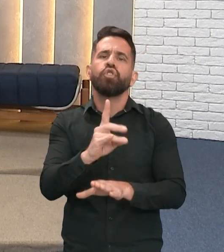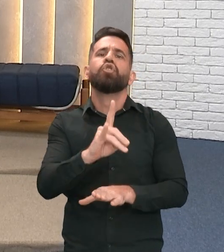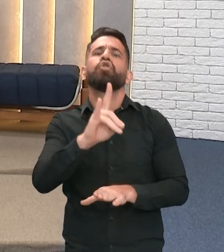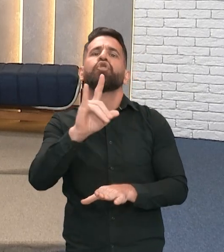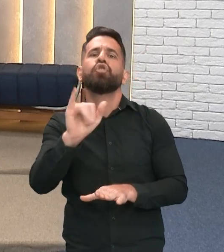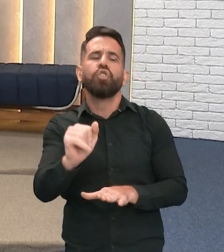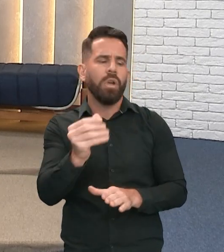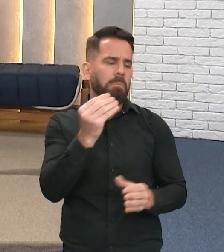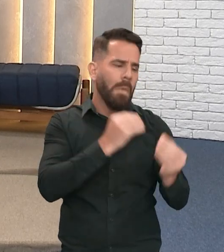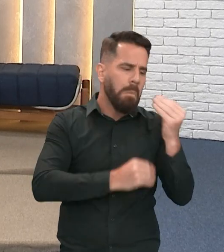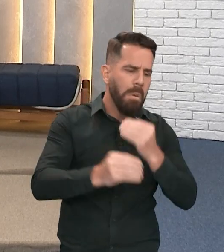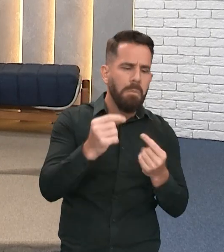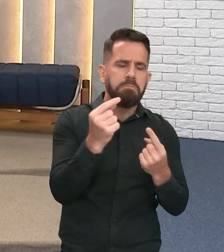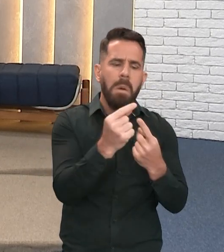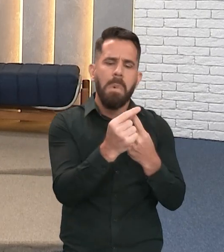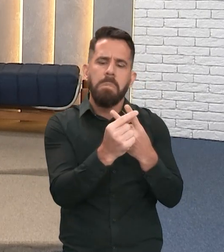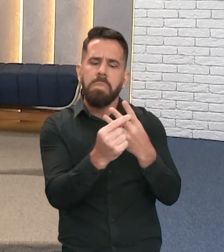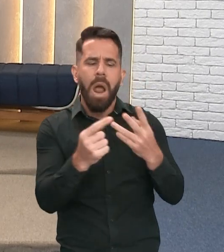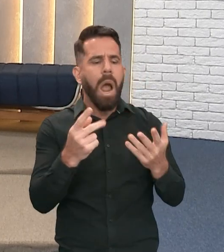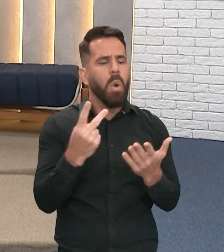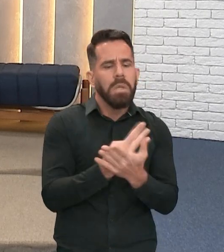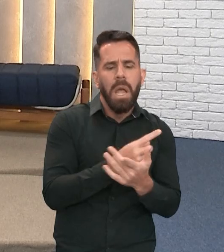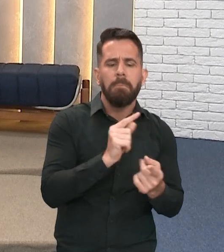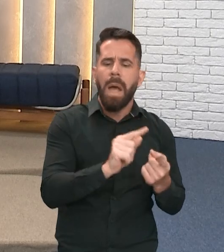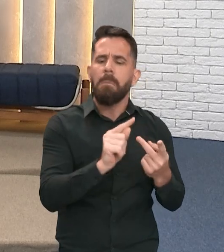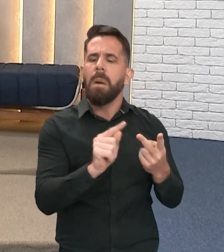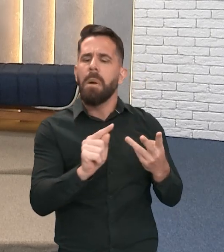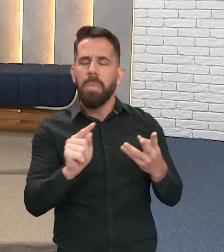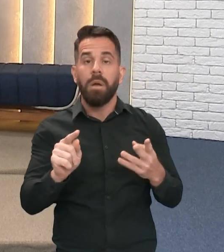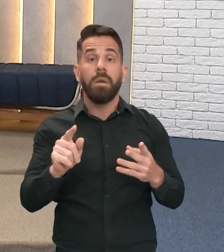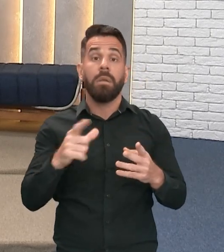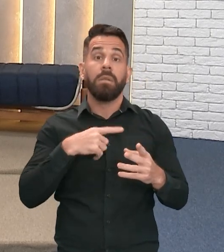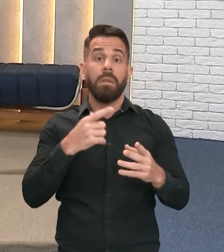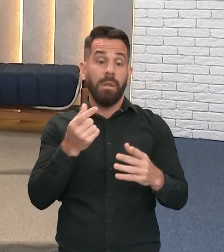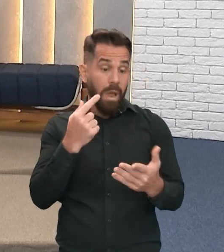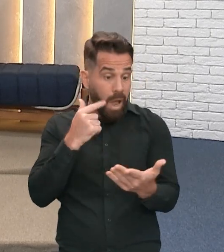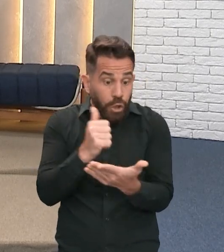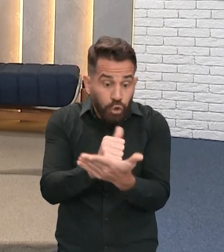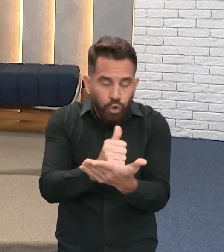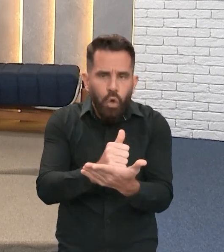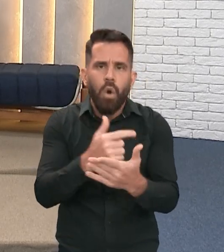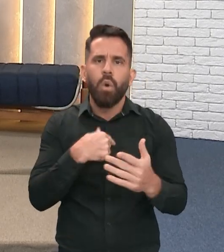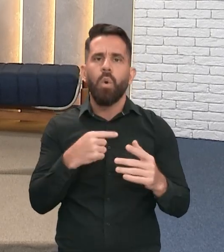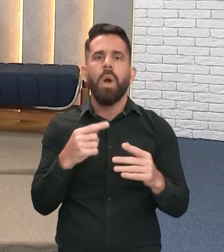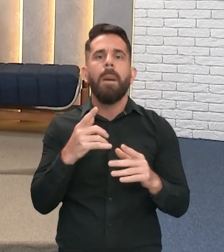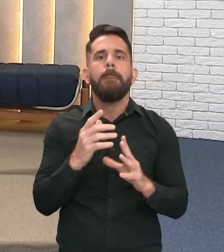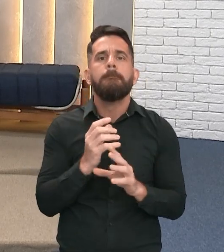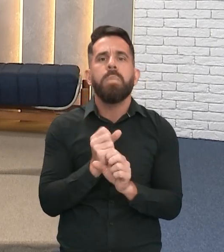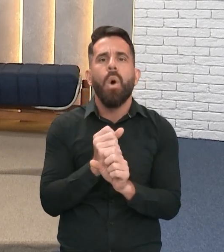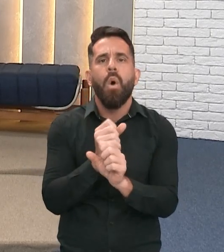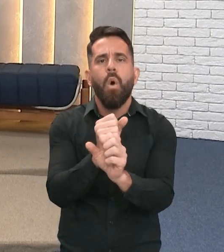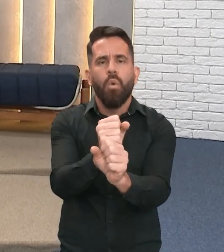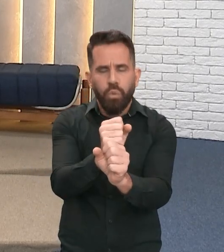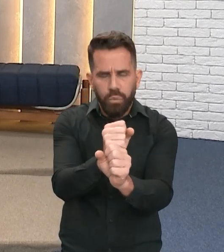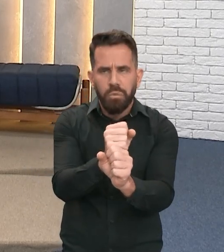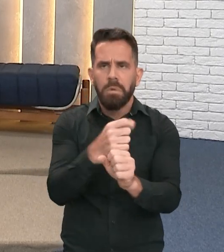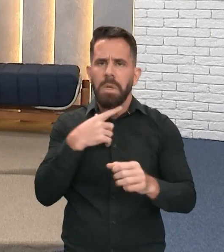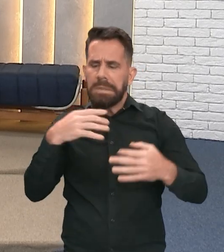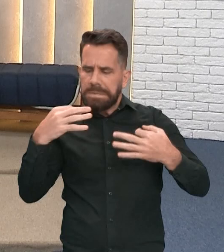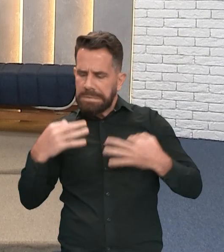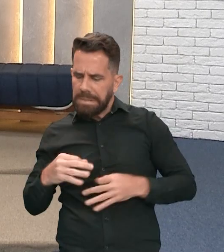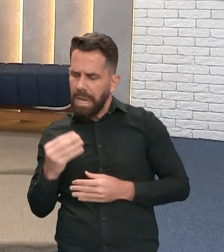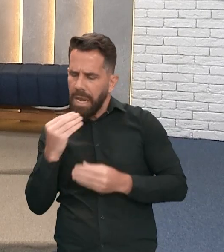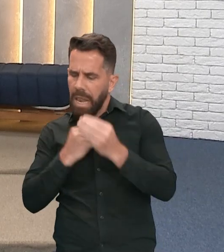né, na verdade. E tudo isso vai estimulando por meio de pontuações, por meio do que ela precisa fazer, de que forma ela precisa se alimentar. Ou seja,